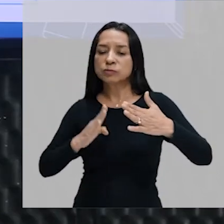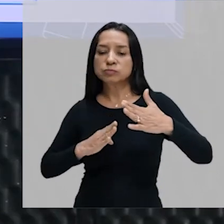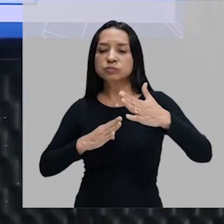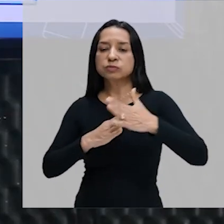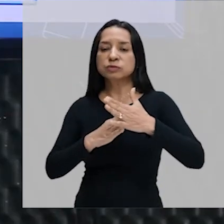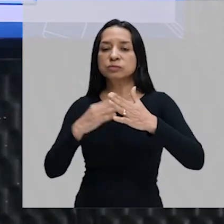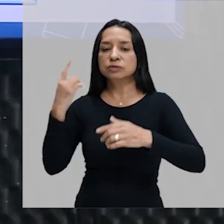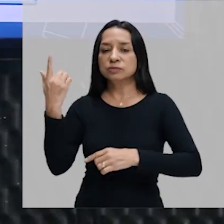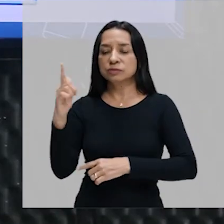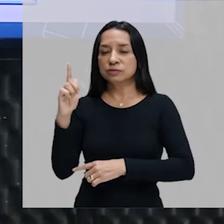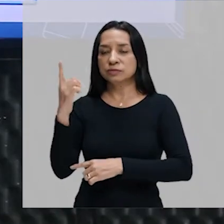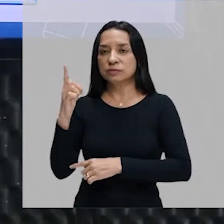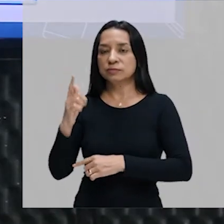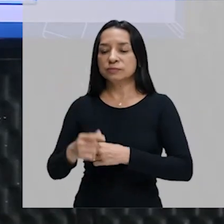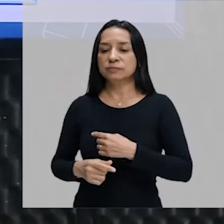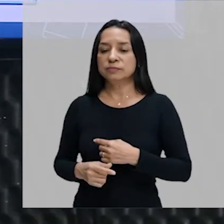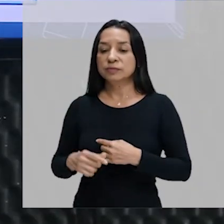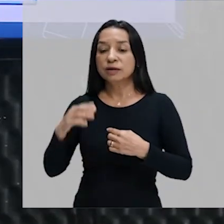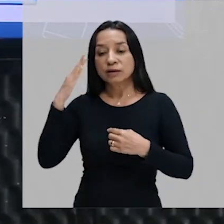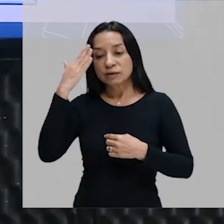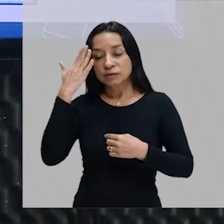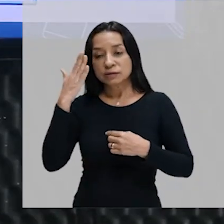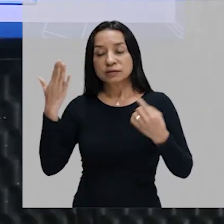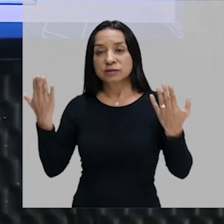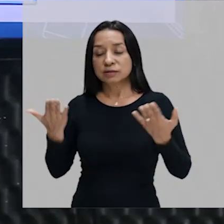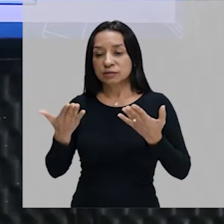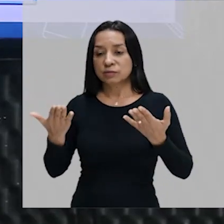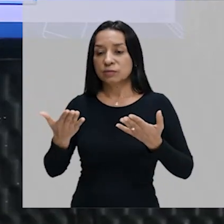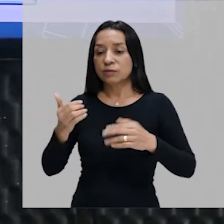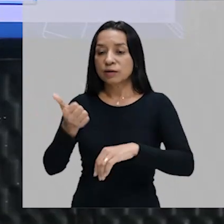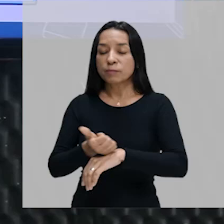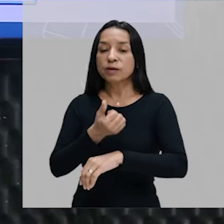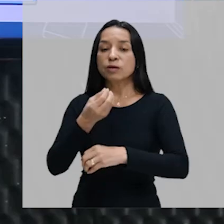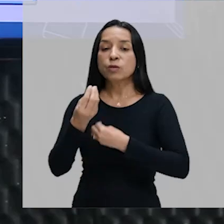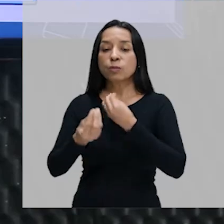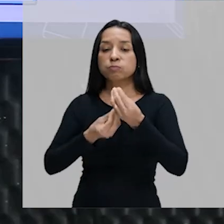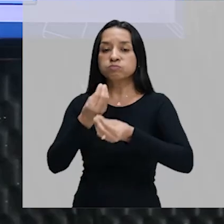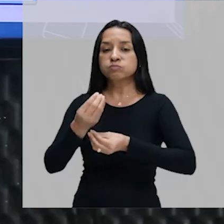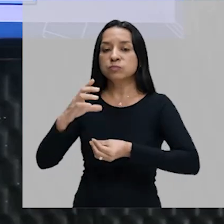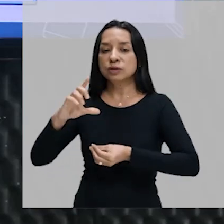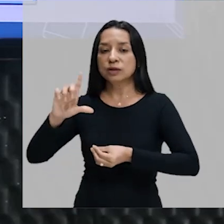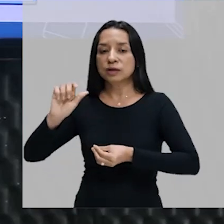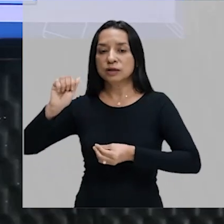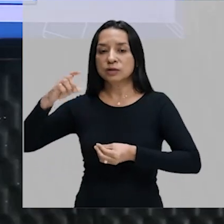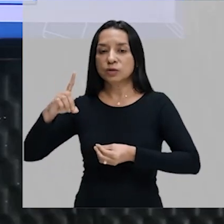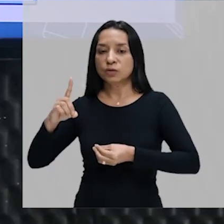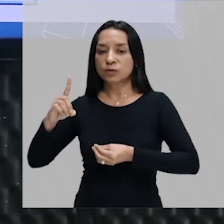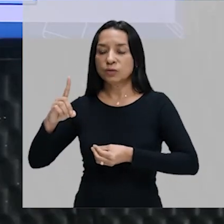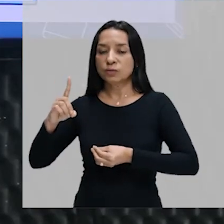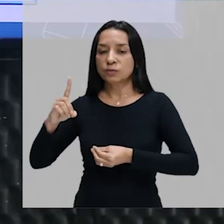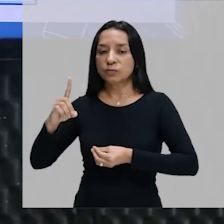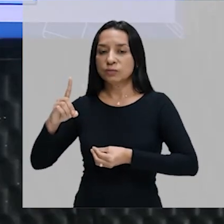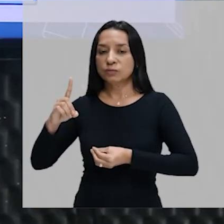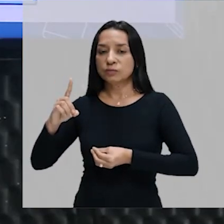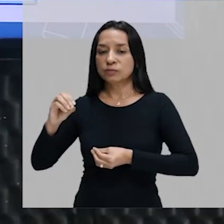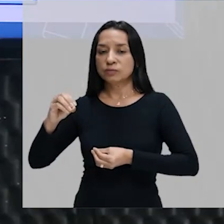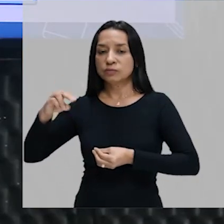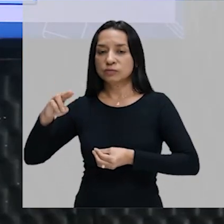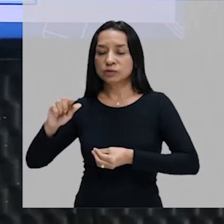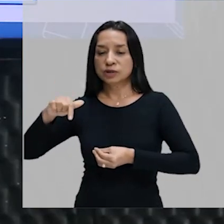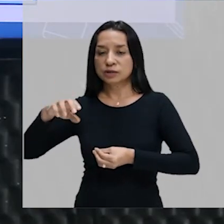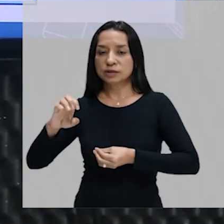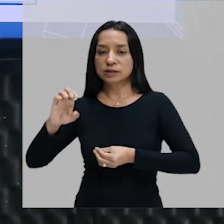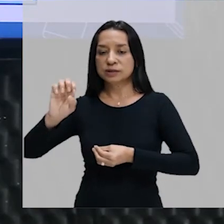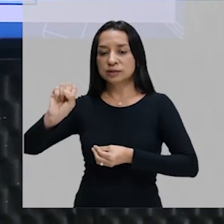aqui o mecanismo de cladogênese. Imagina que eu tenho inicialmente um grupo de indivíduos, todos